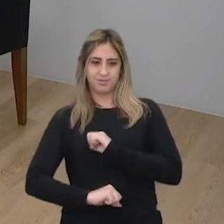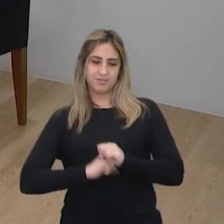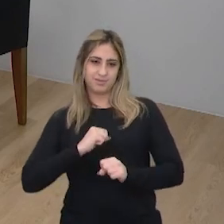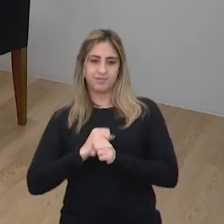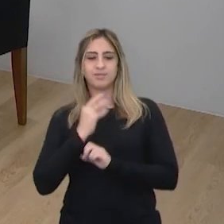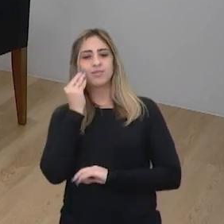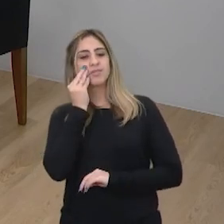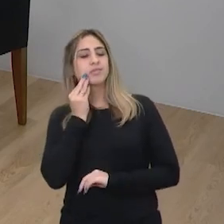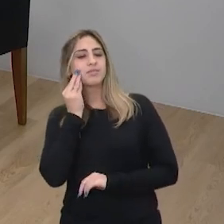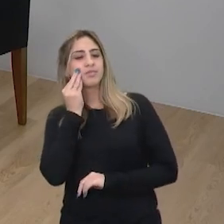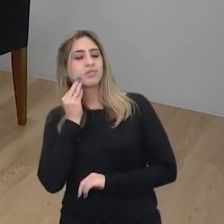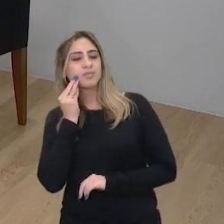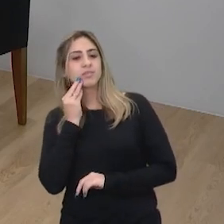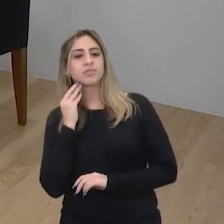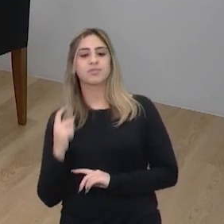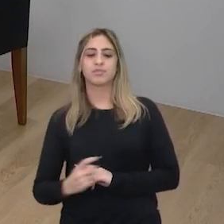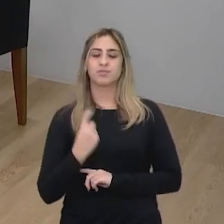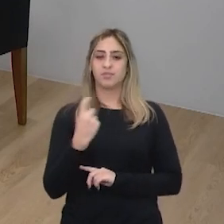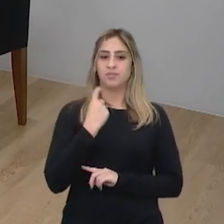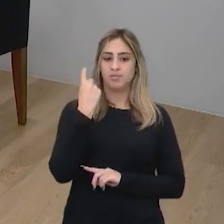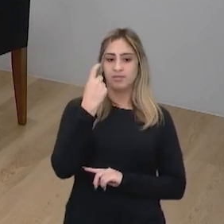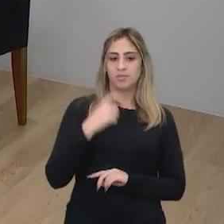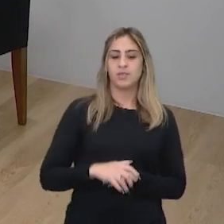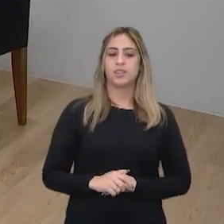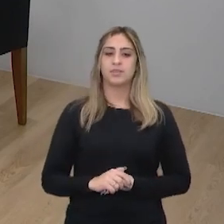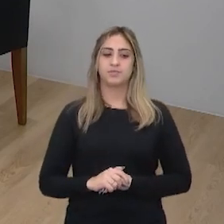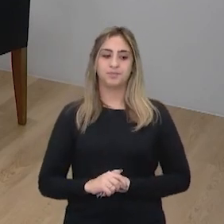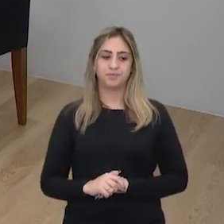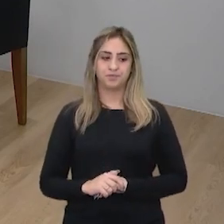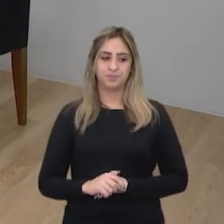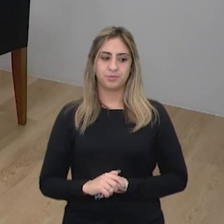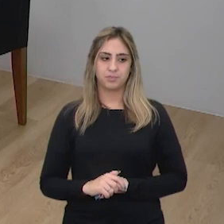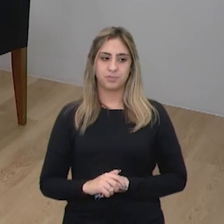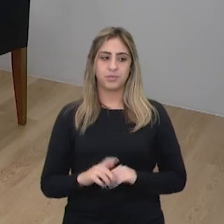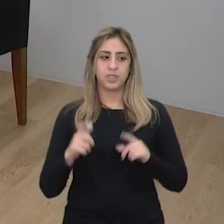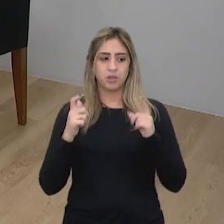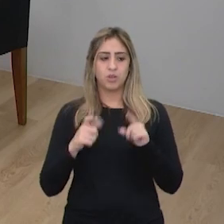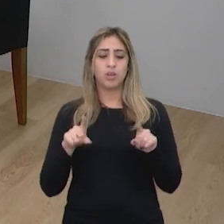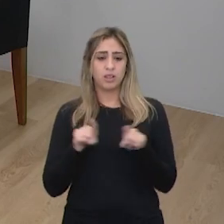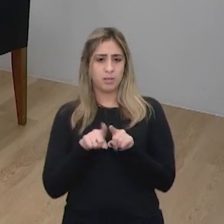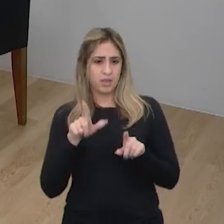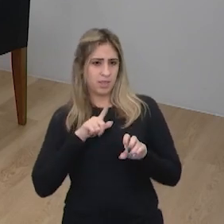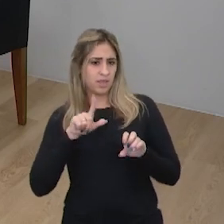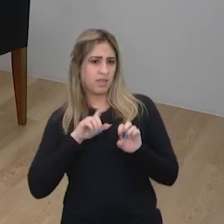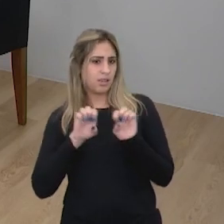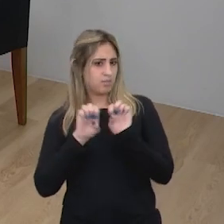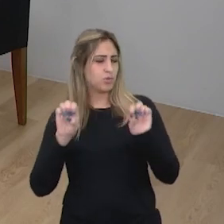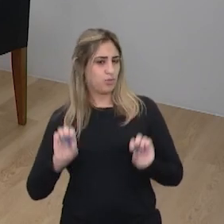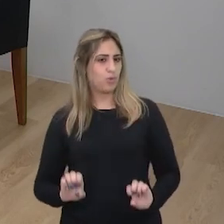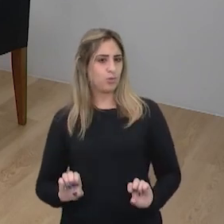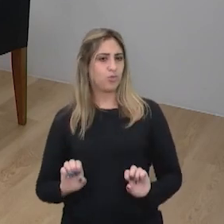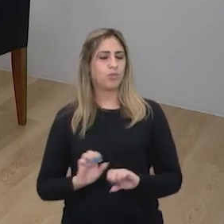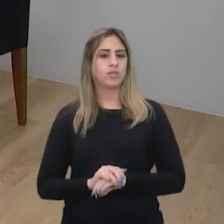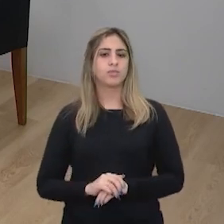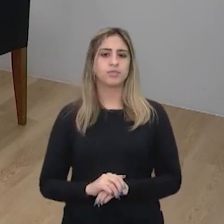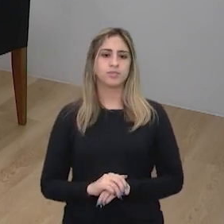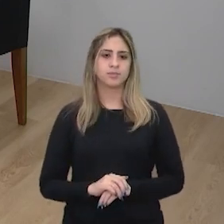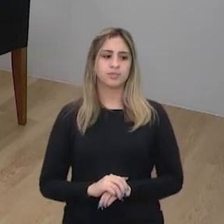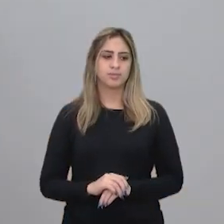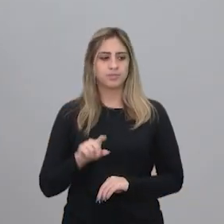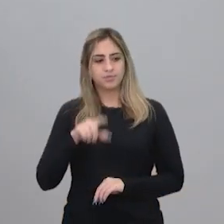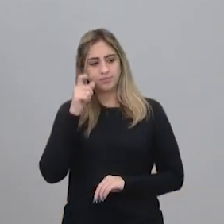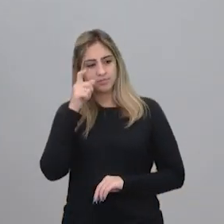de experiência, de altitude, do meu corpo na altitude. E o local também tem estrutura, tem isso estrutura. É importante, eu acho que é interessante se